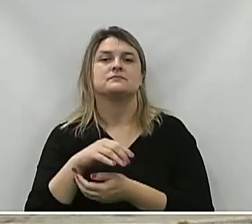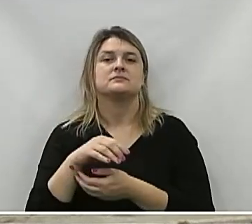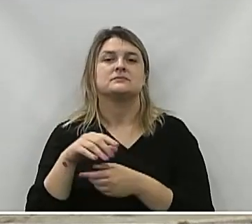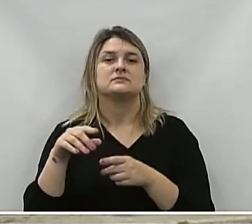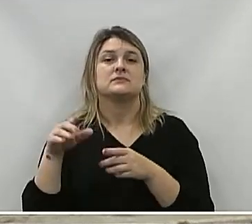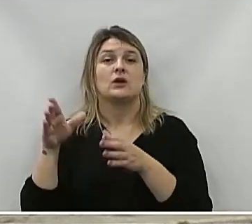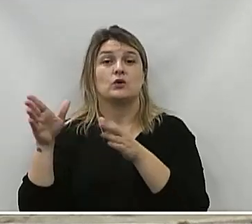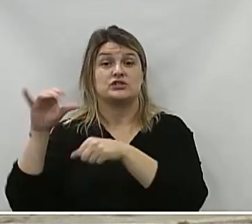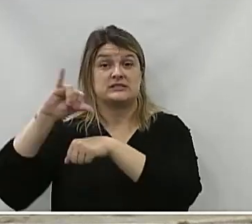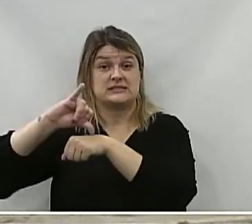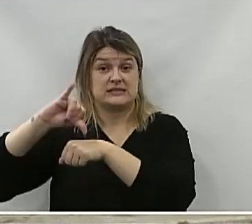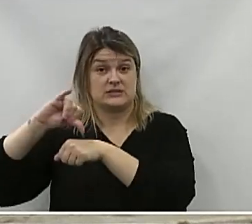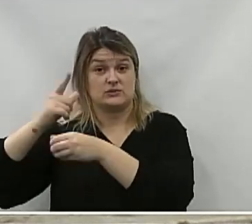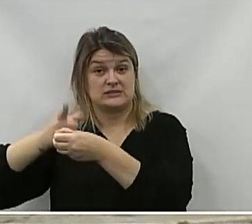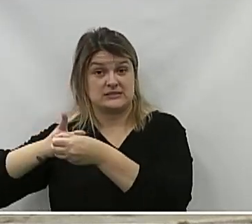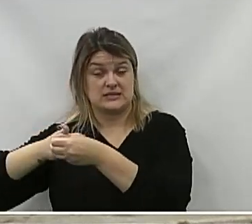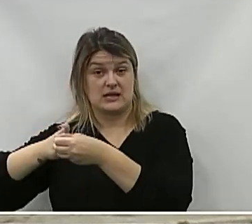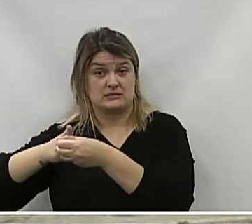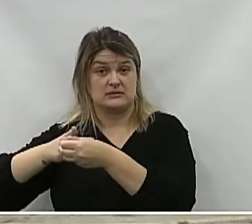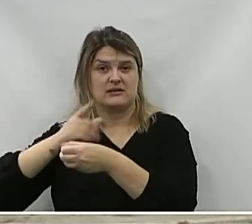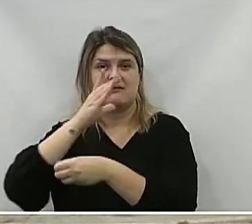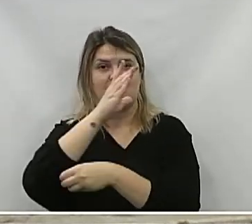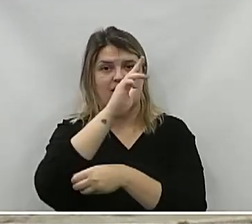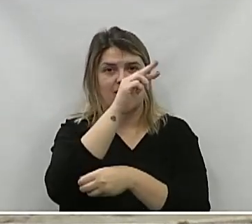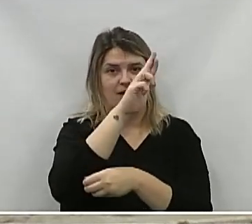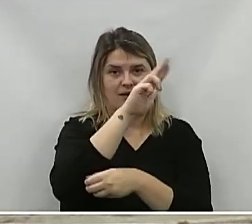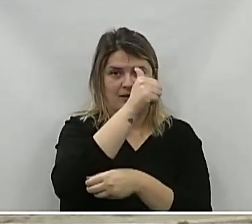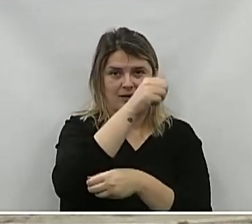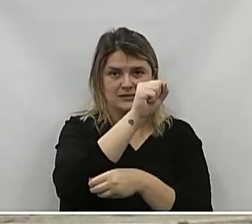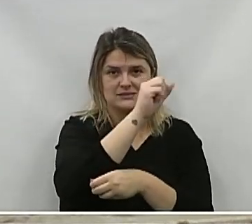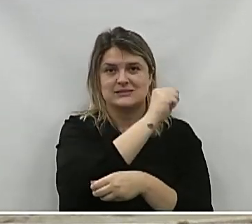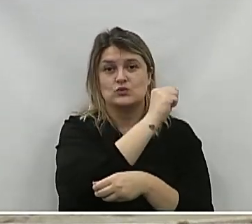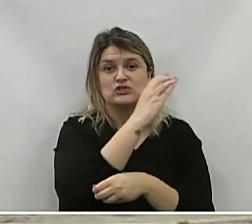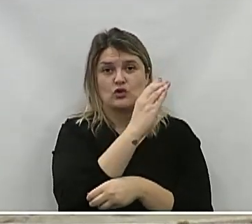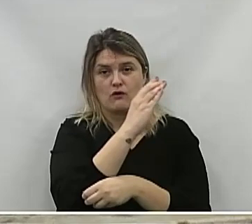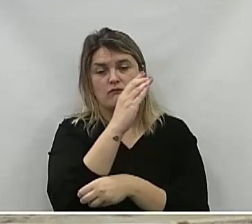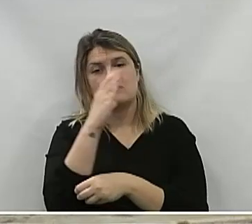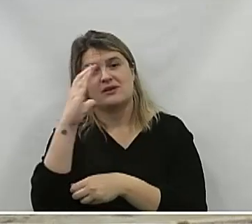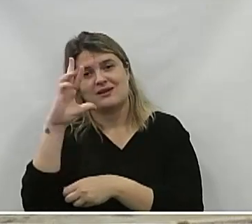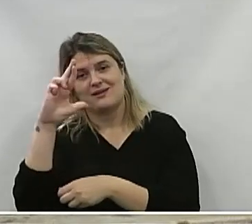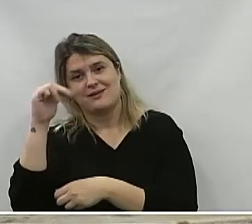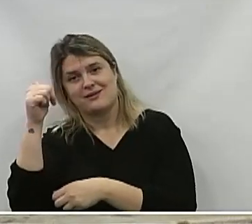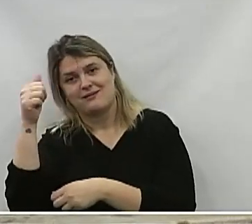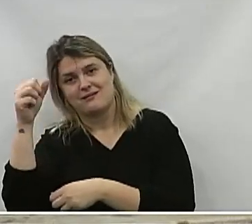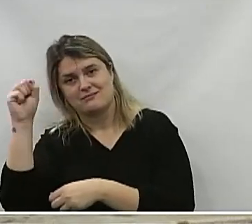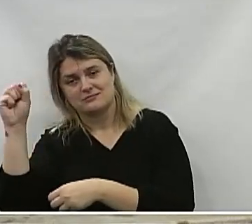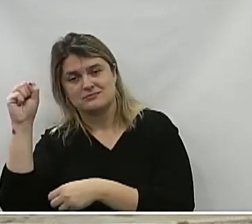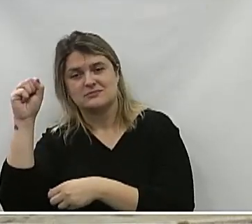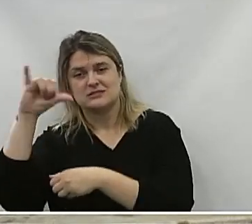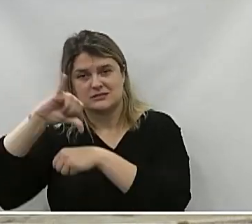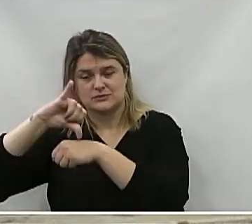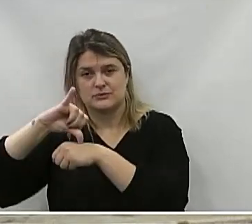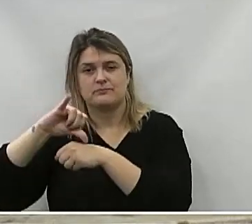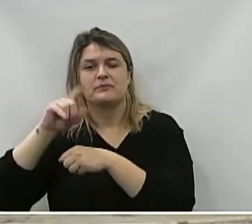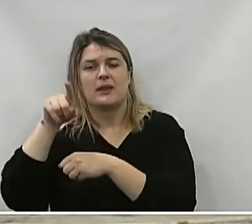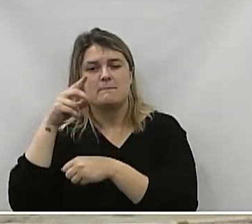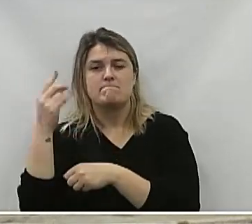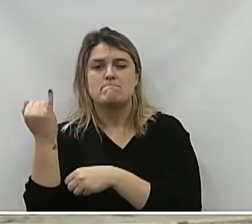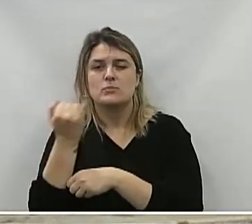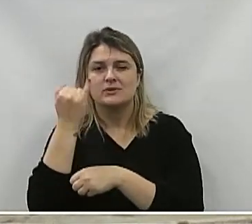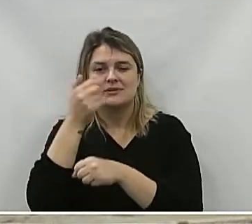fica hoje no centro na área central da União da Vitória muito importante a questão do do das câmaras de